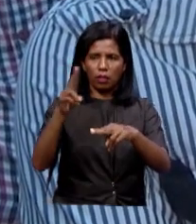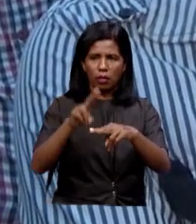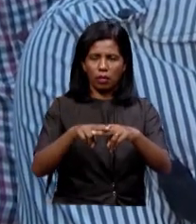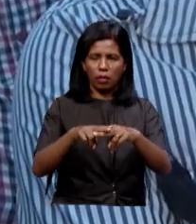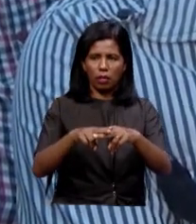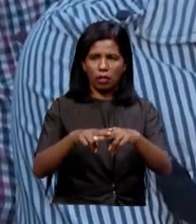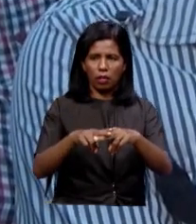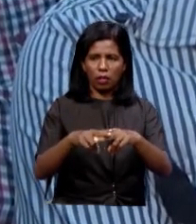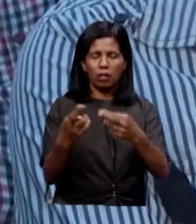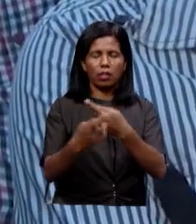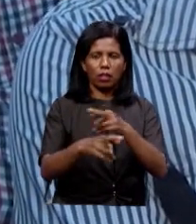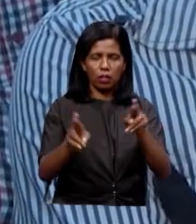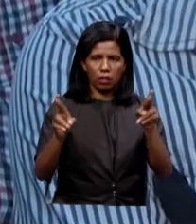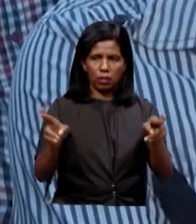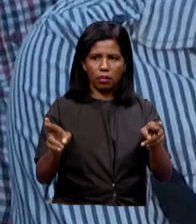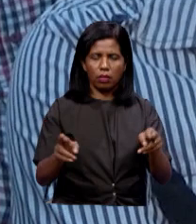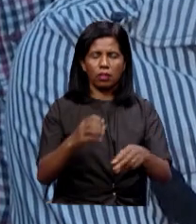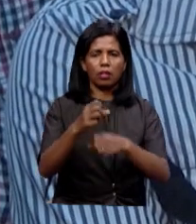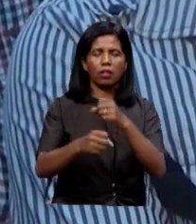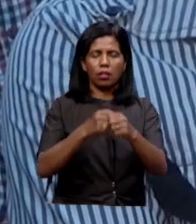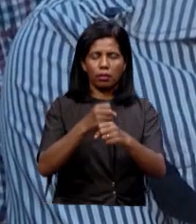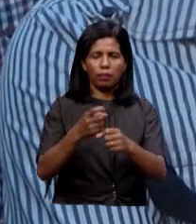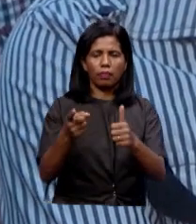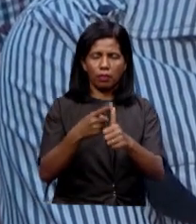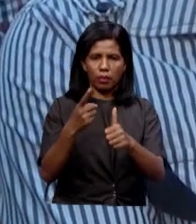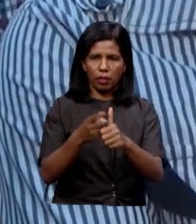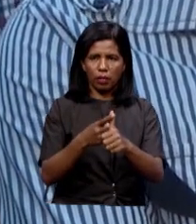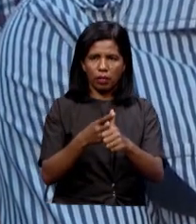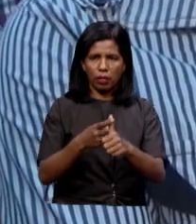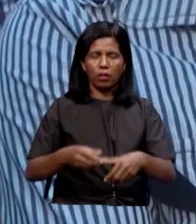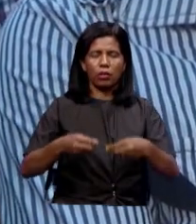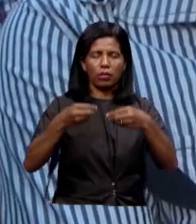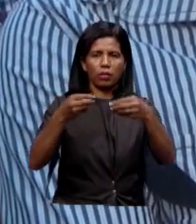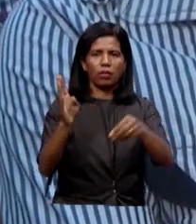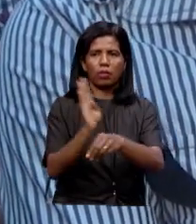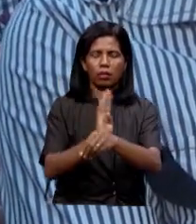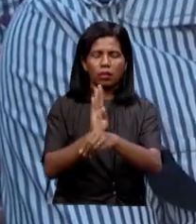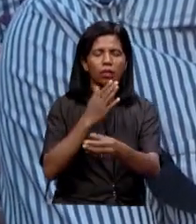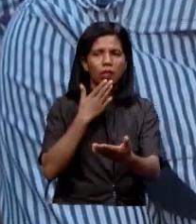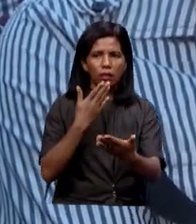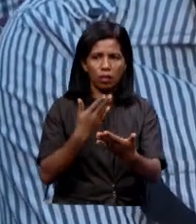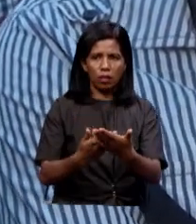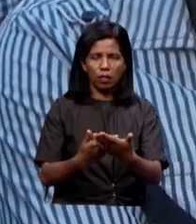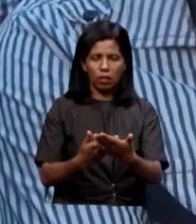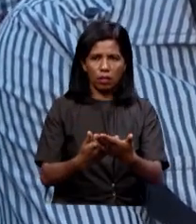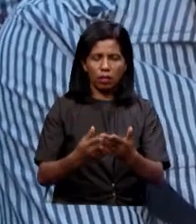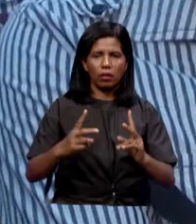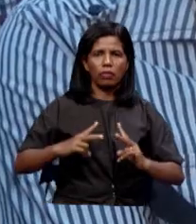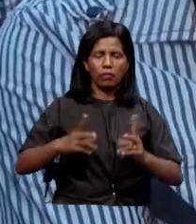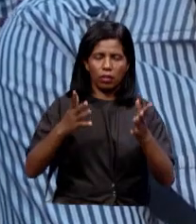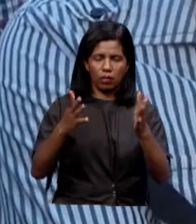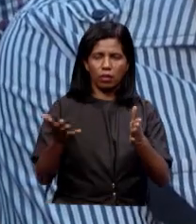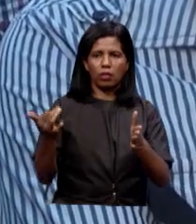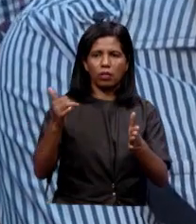resultado aviação para período da hulu nian fova benefício dia ba vendedor sira